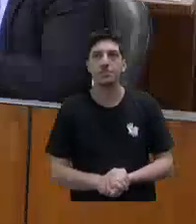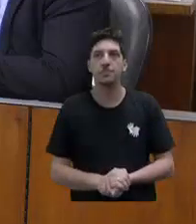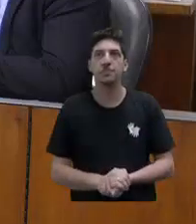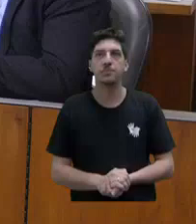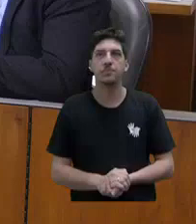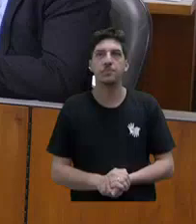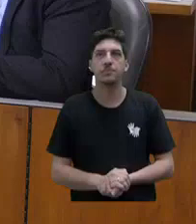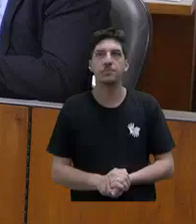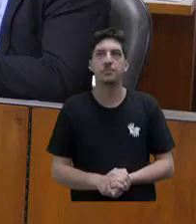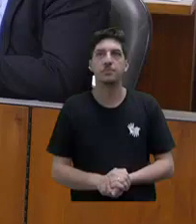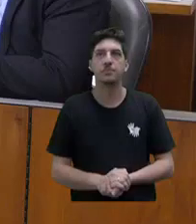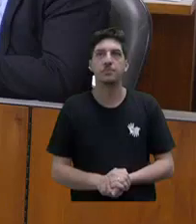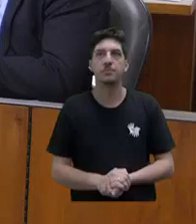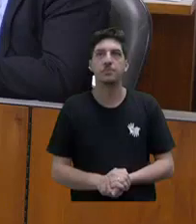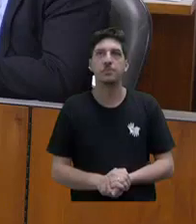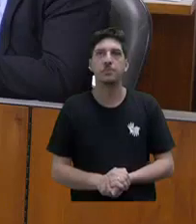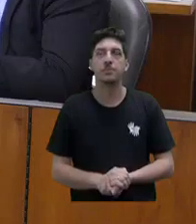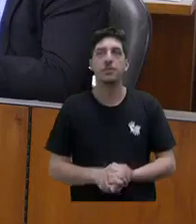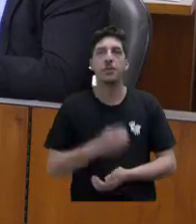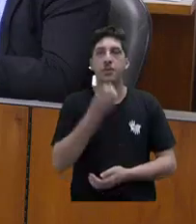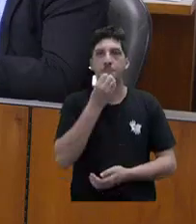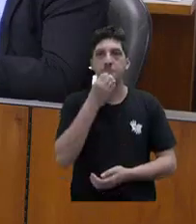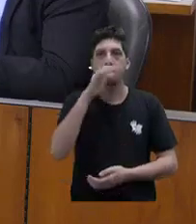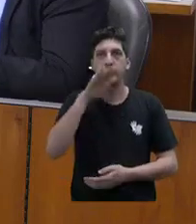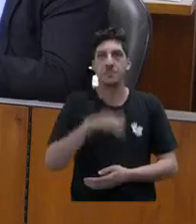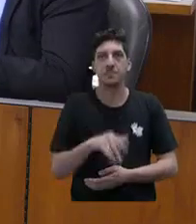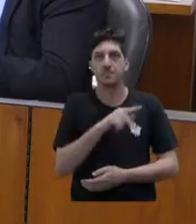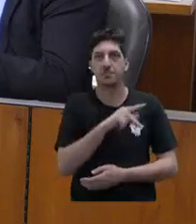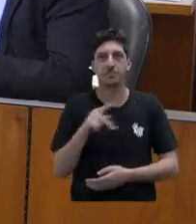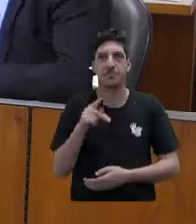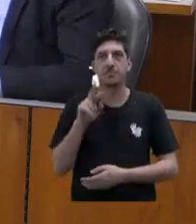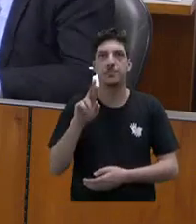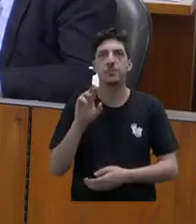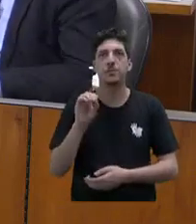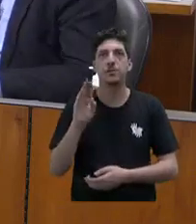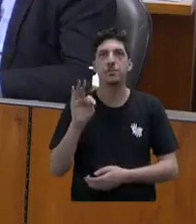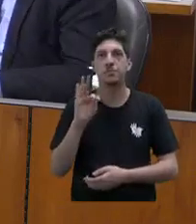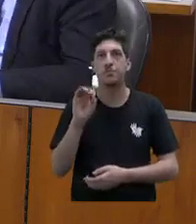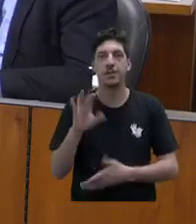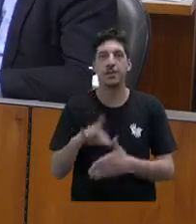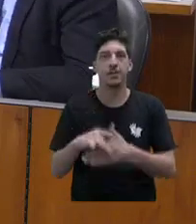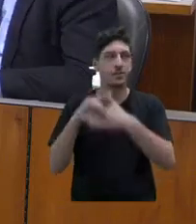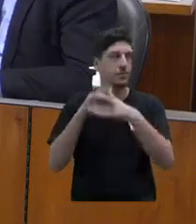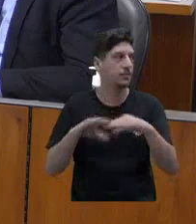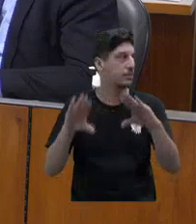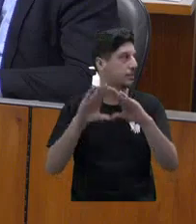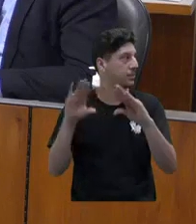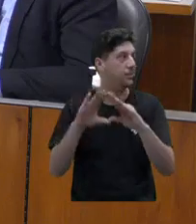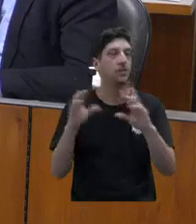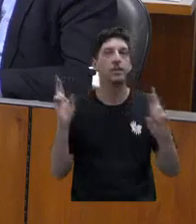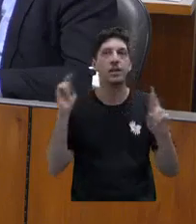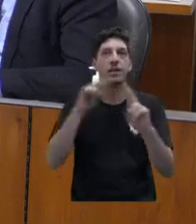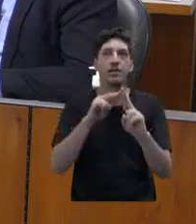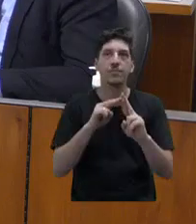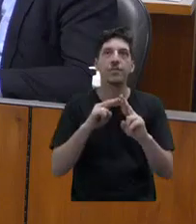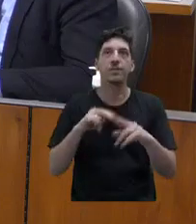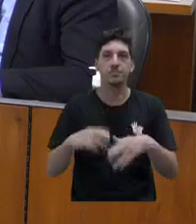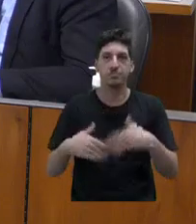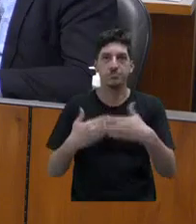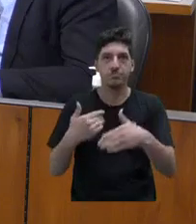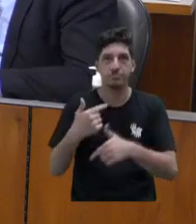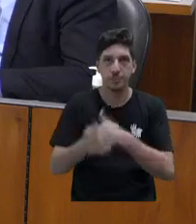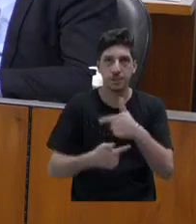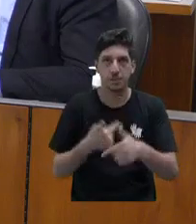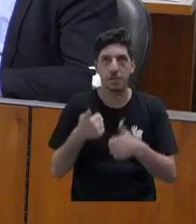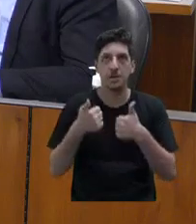Boa tarde, presidente Roberto, nosso líder aqui na Assembleia, referência aqui na condução dos trabalhos.